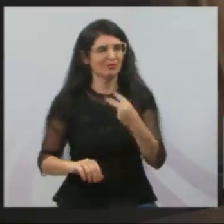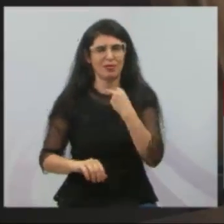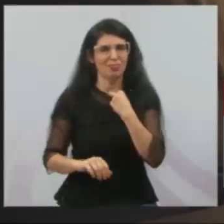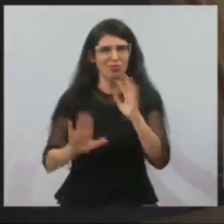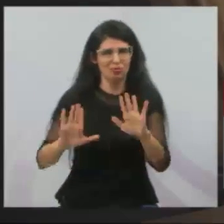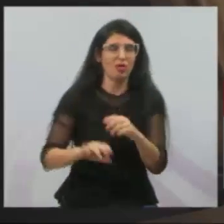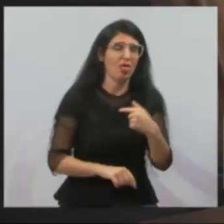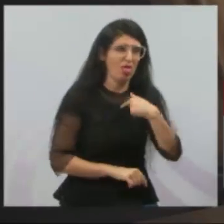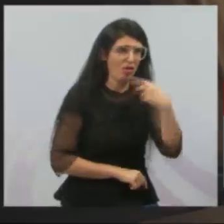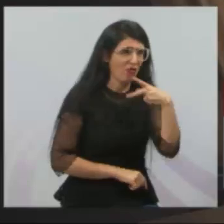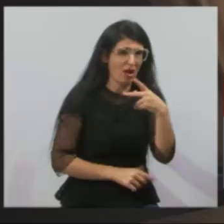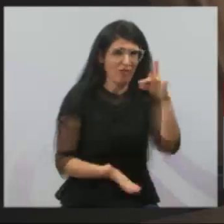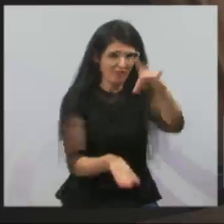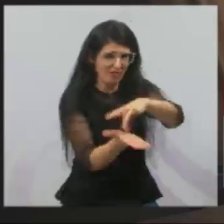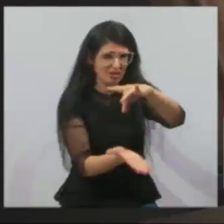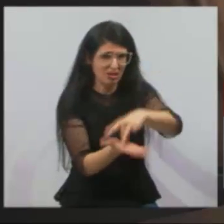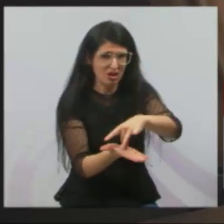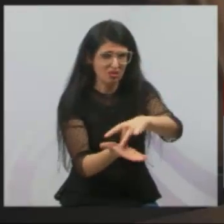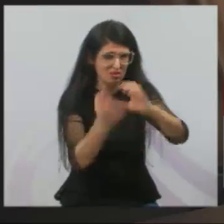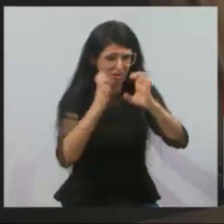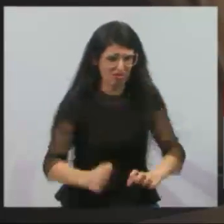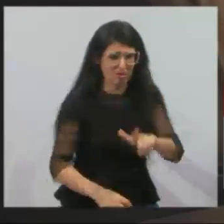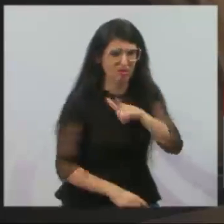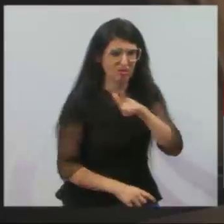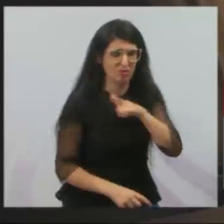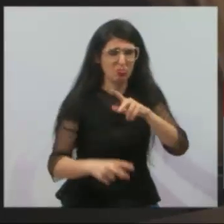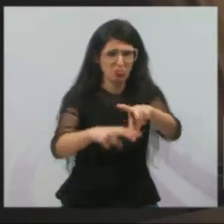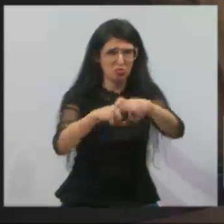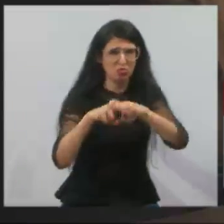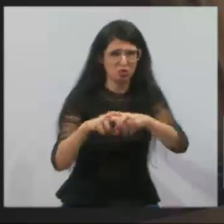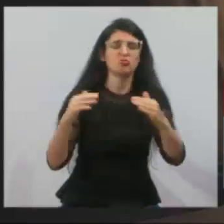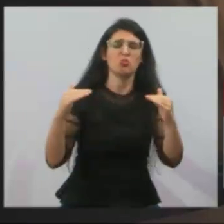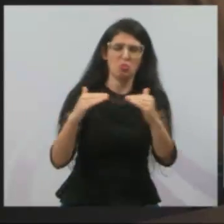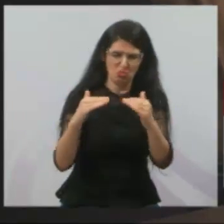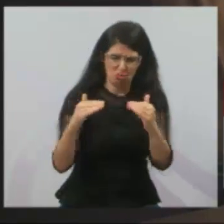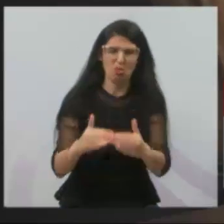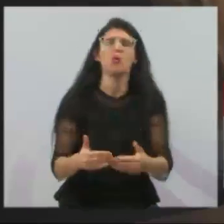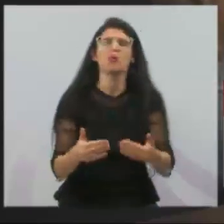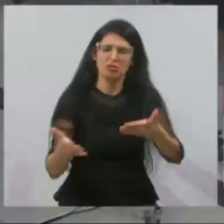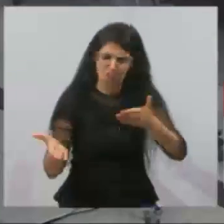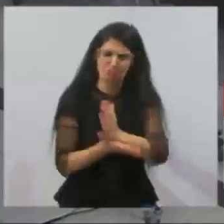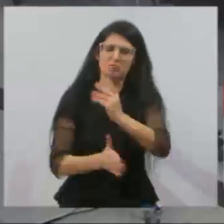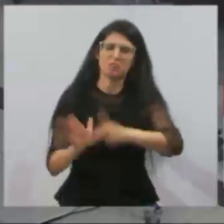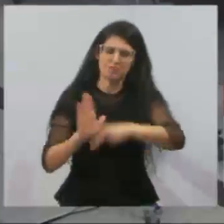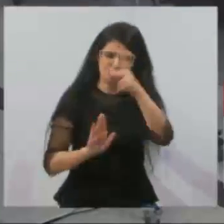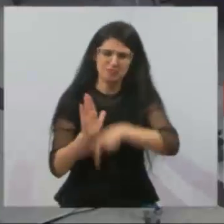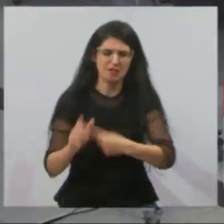a verdade, de fazer aquilo que é certo. Por isso, vou ser favorável à aprovação desse projeto.